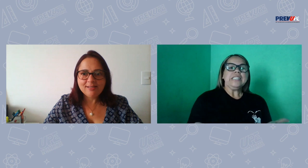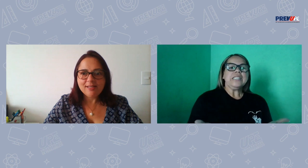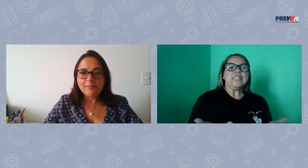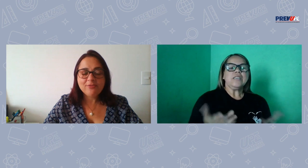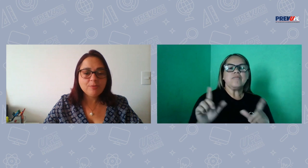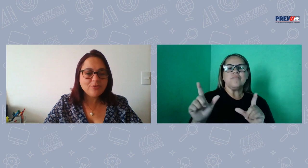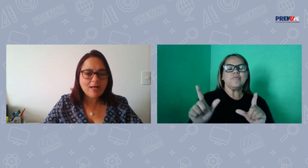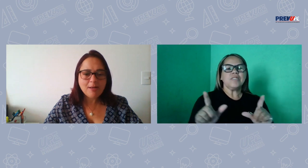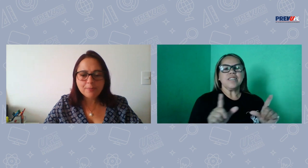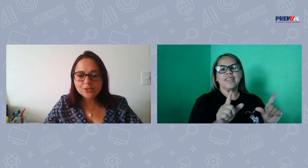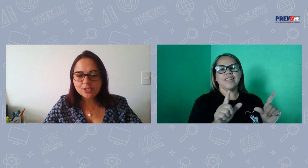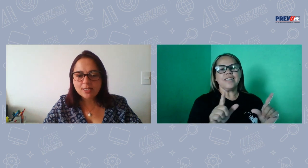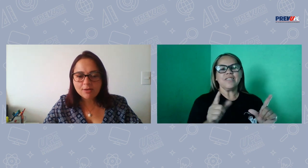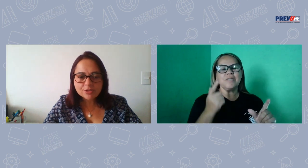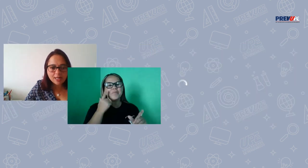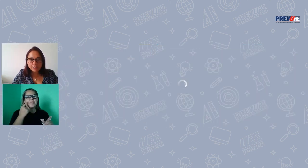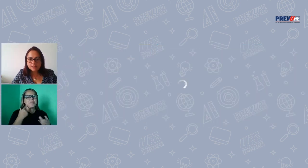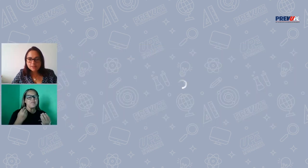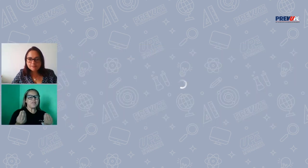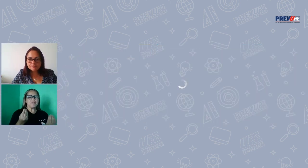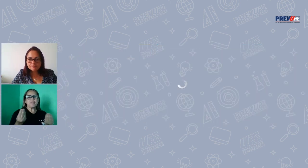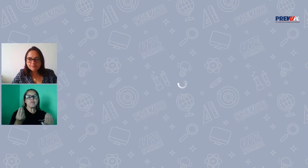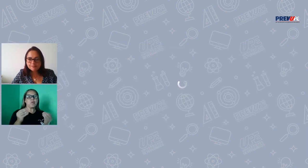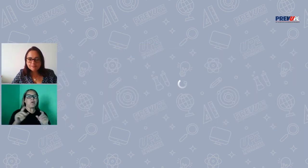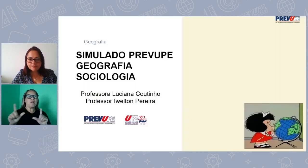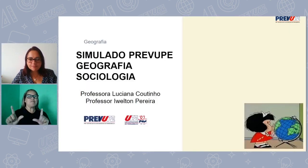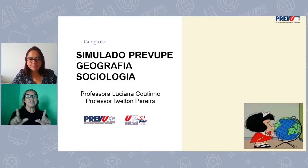slide vamos lá projetar o slide